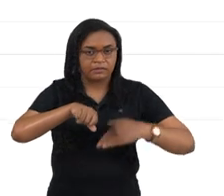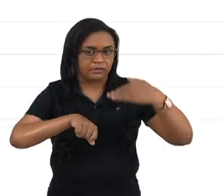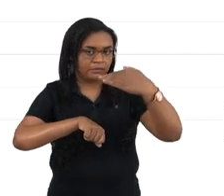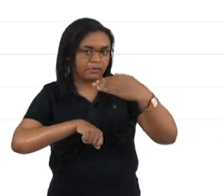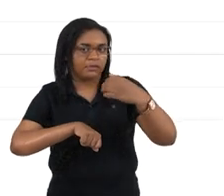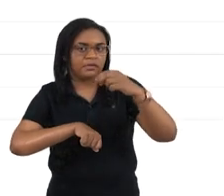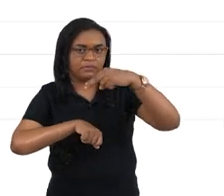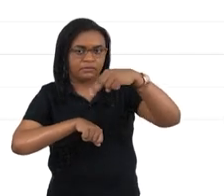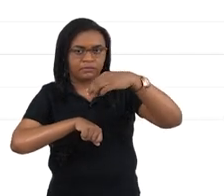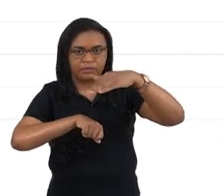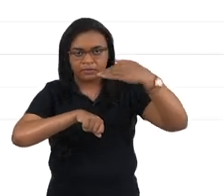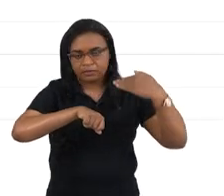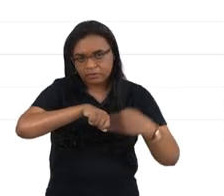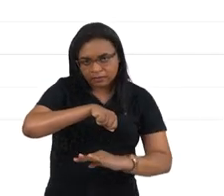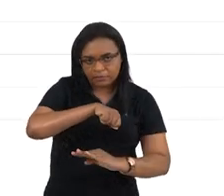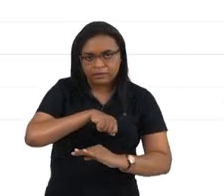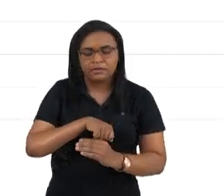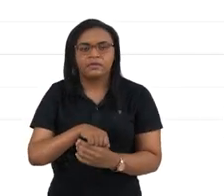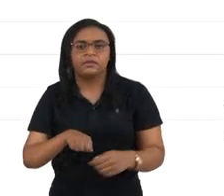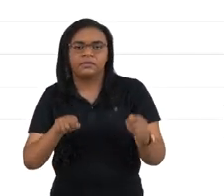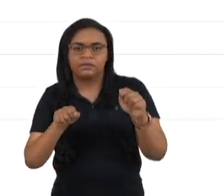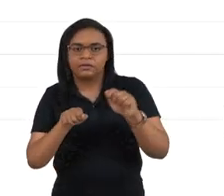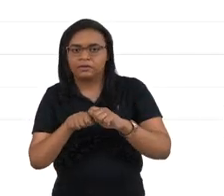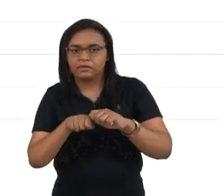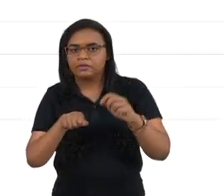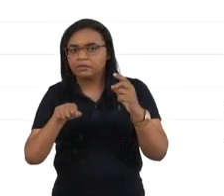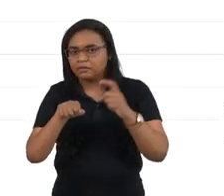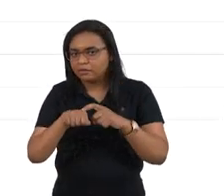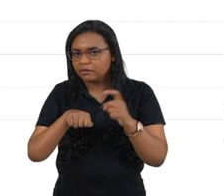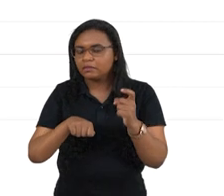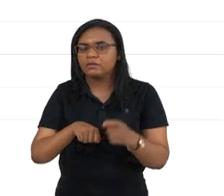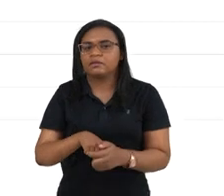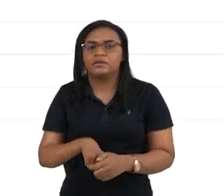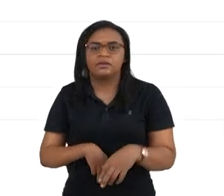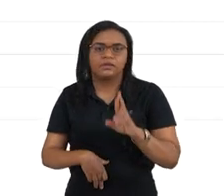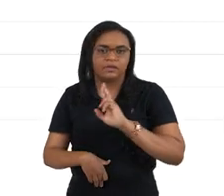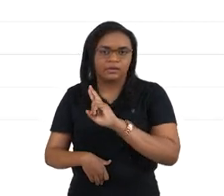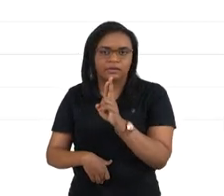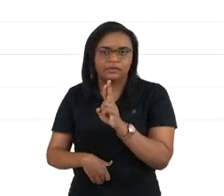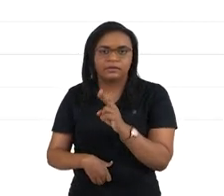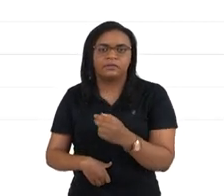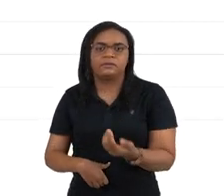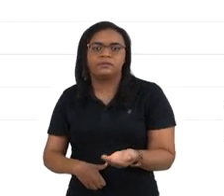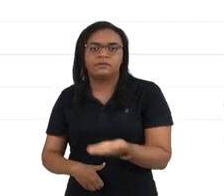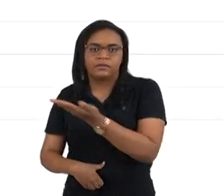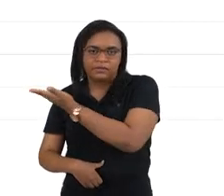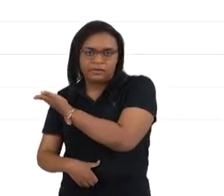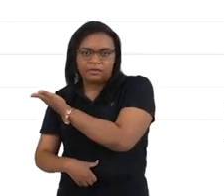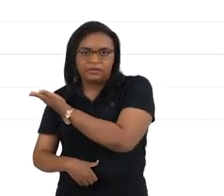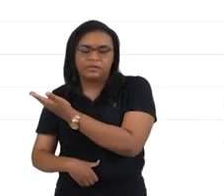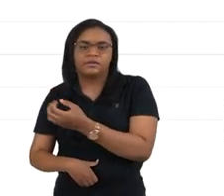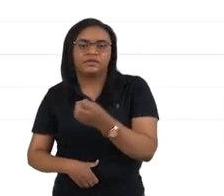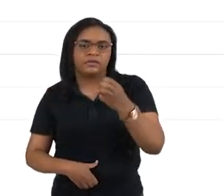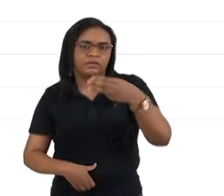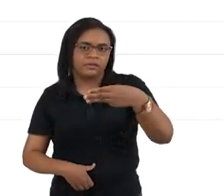baixo. Agora eu multiplico esse aqui com esse e esse com esse. Aí a gente resolve a questão. Então, ó,